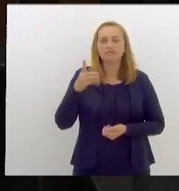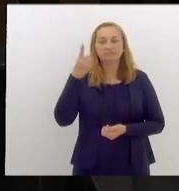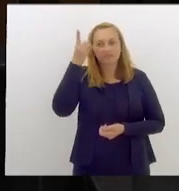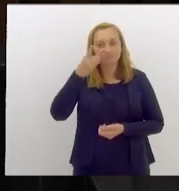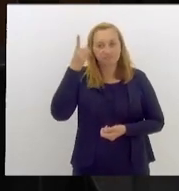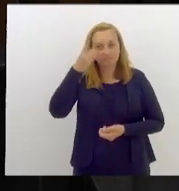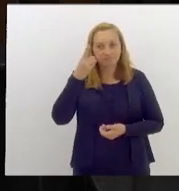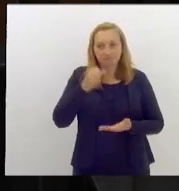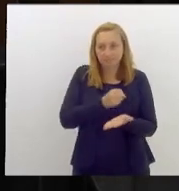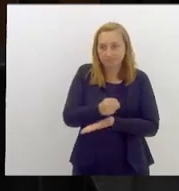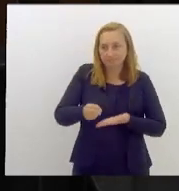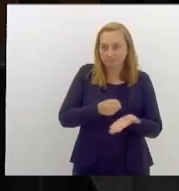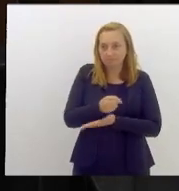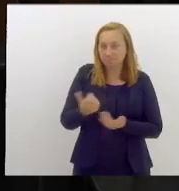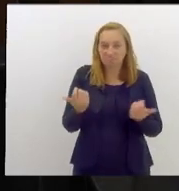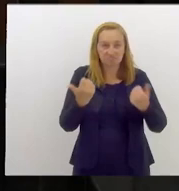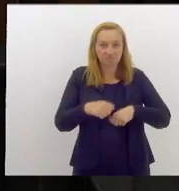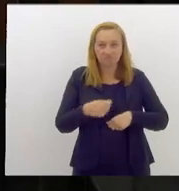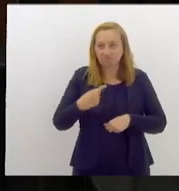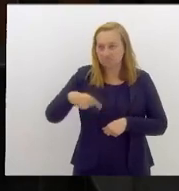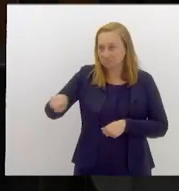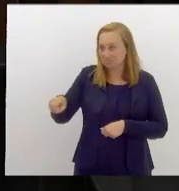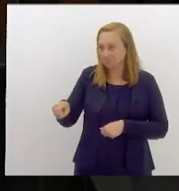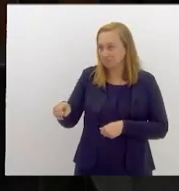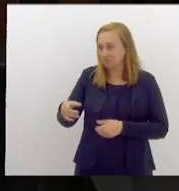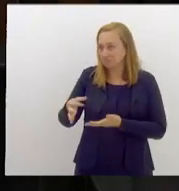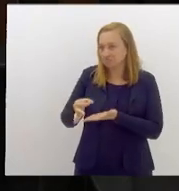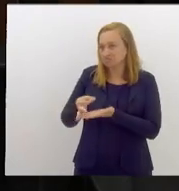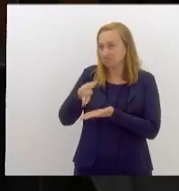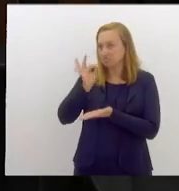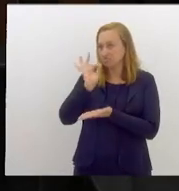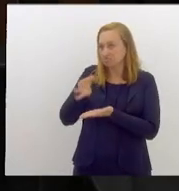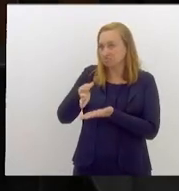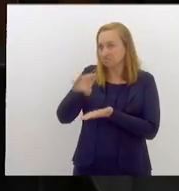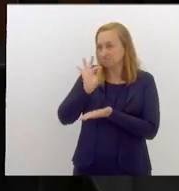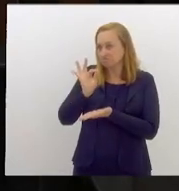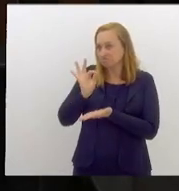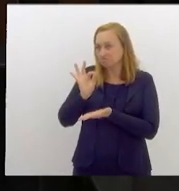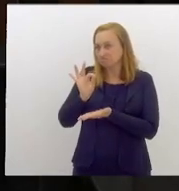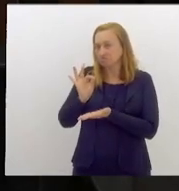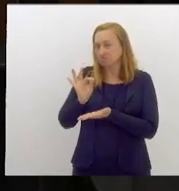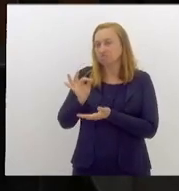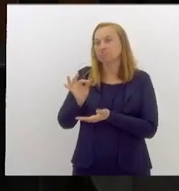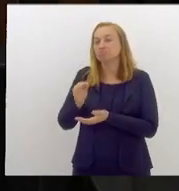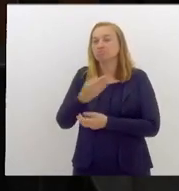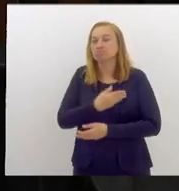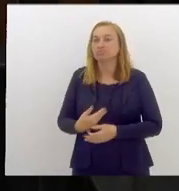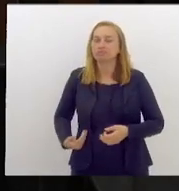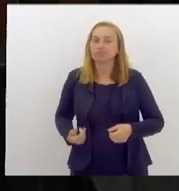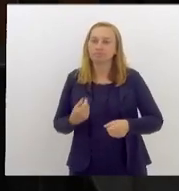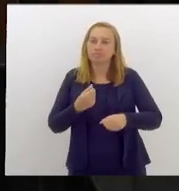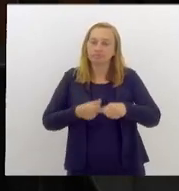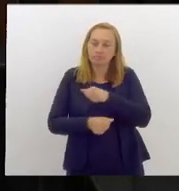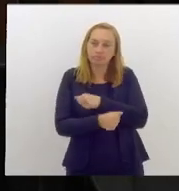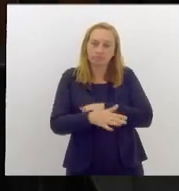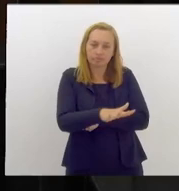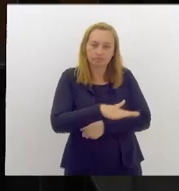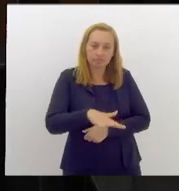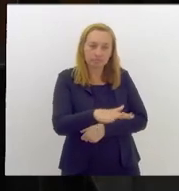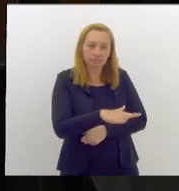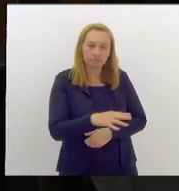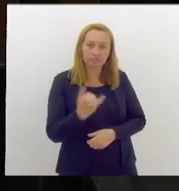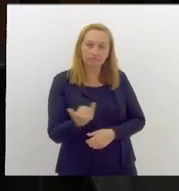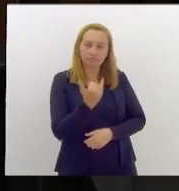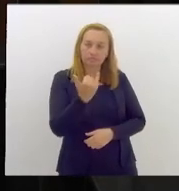da base não precisam ficar lá de Pires na mão para o governo fazer os investimentos nas áreas que eles acham necessário